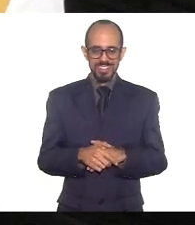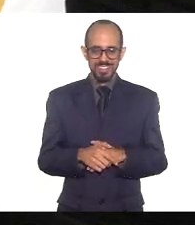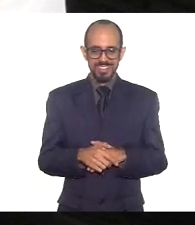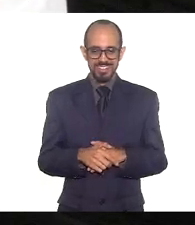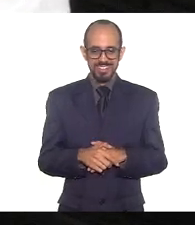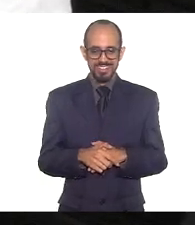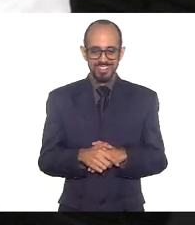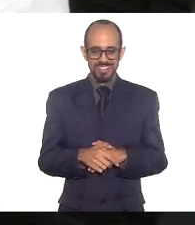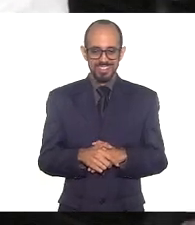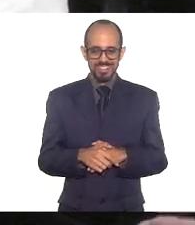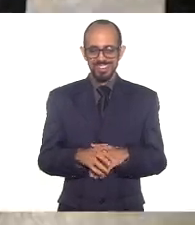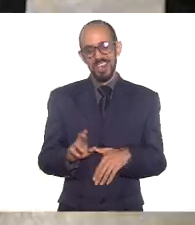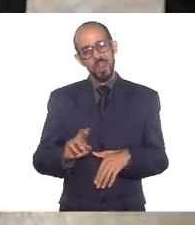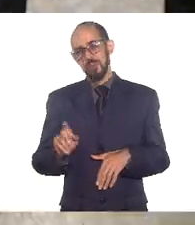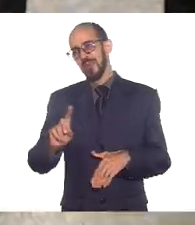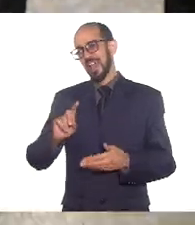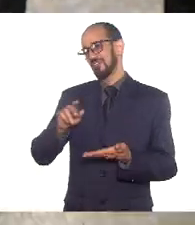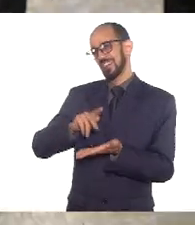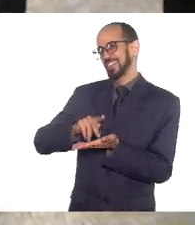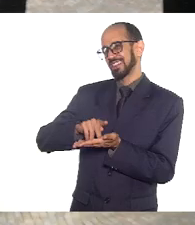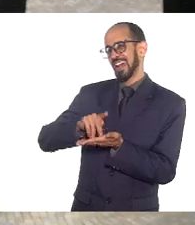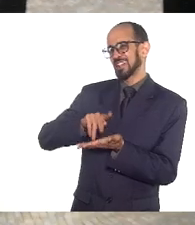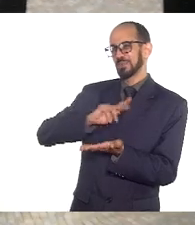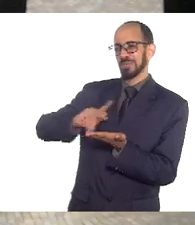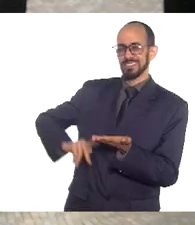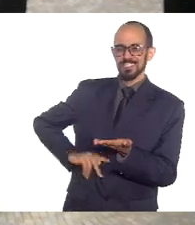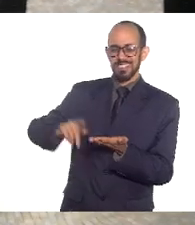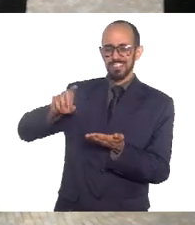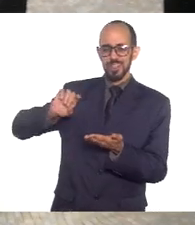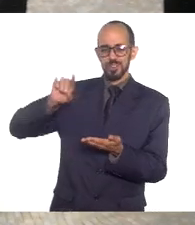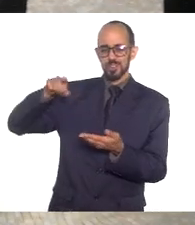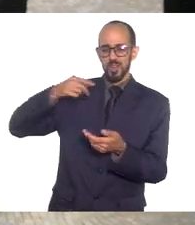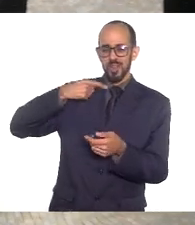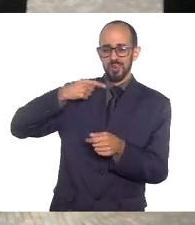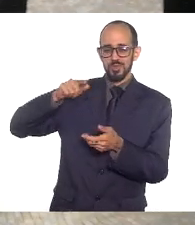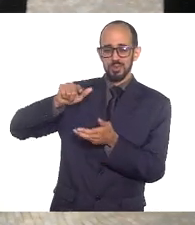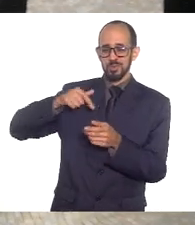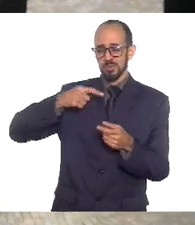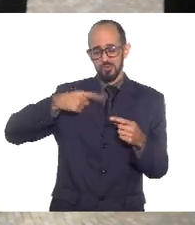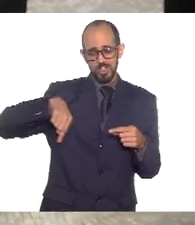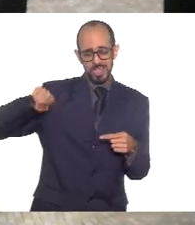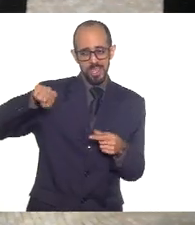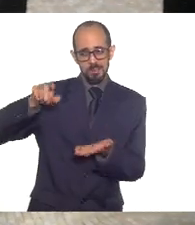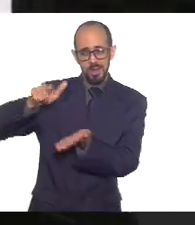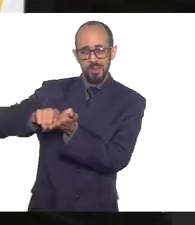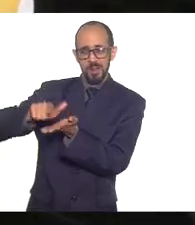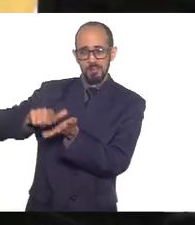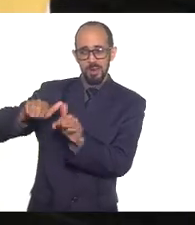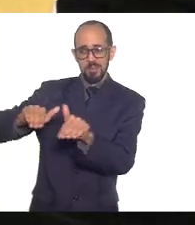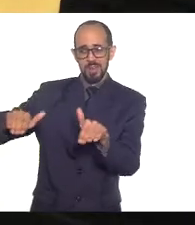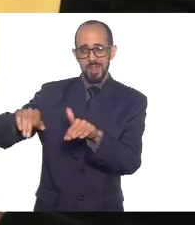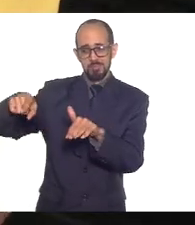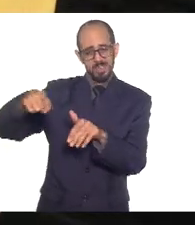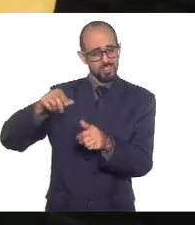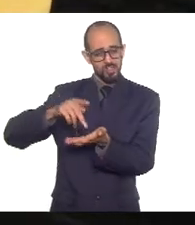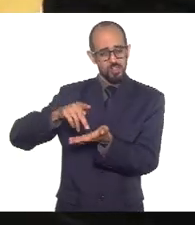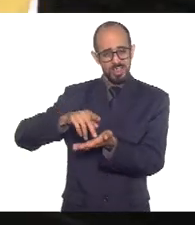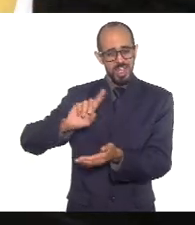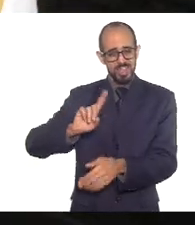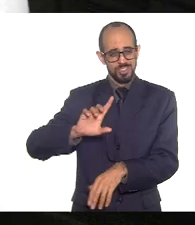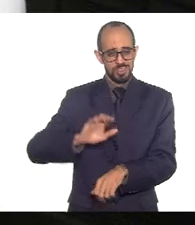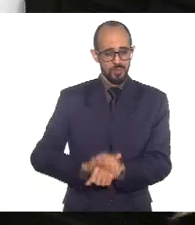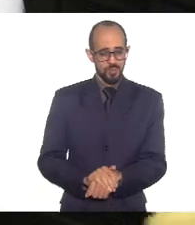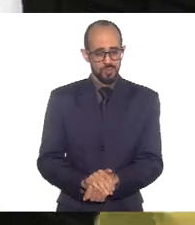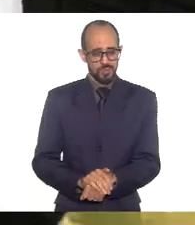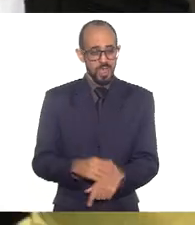não é verdade seu presente eu me virei apenas para colocar o papel sobre a mesa Deputado Márcio Pacheco não é verdade é a